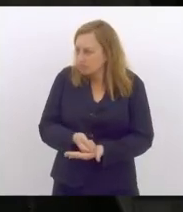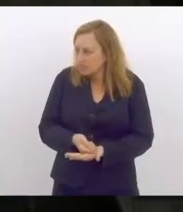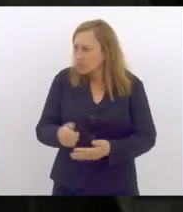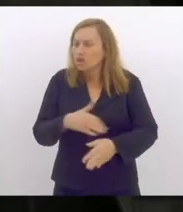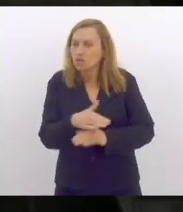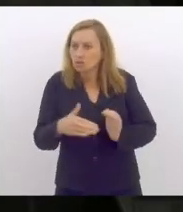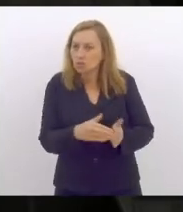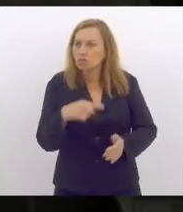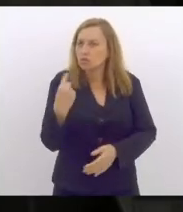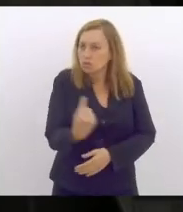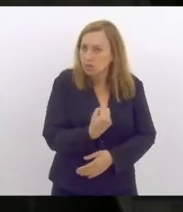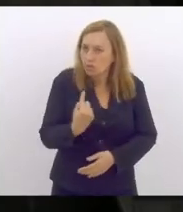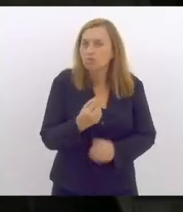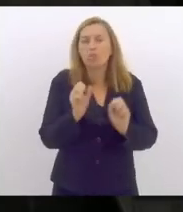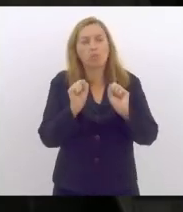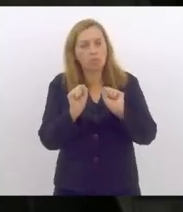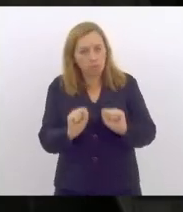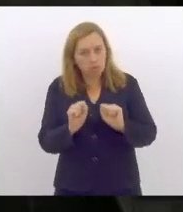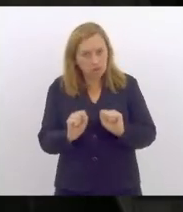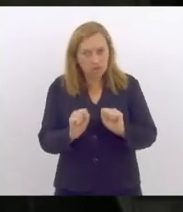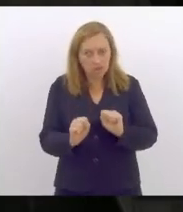todos nós